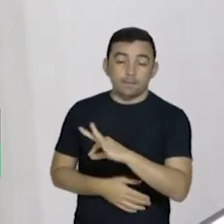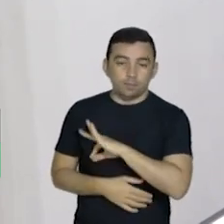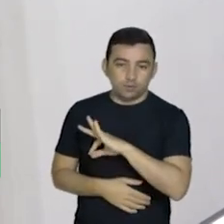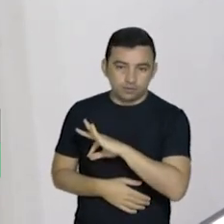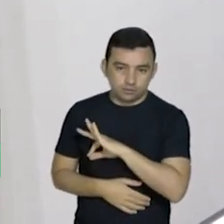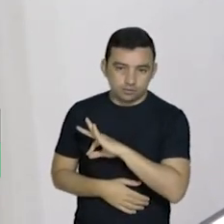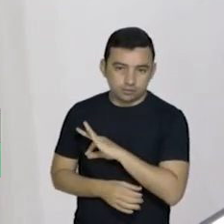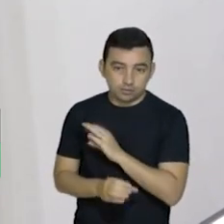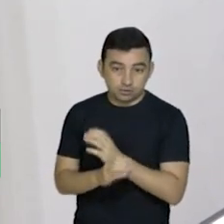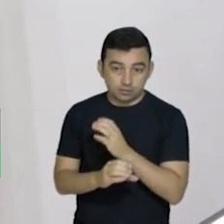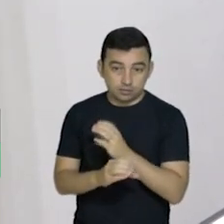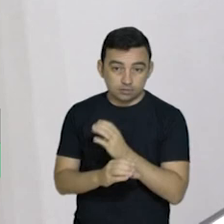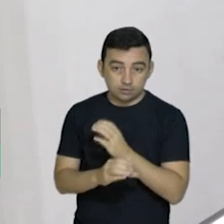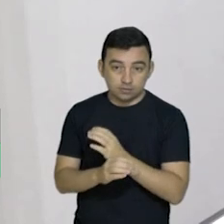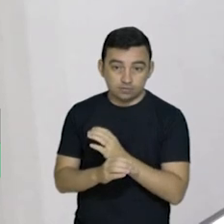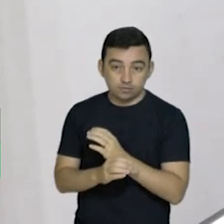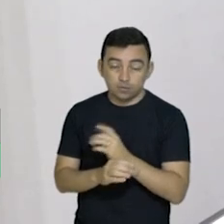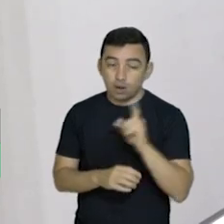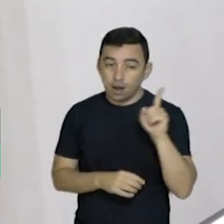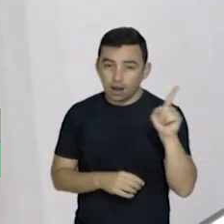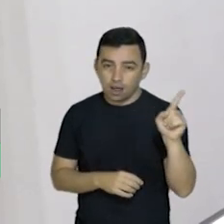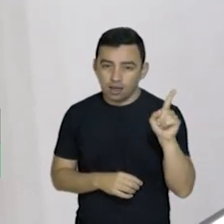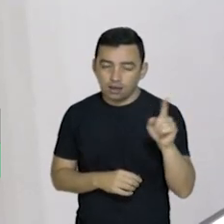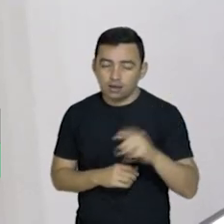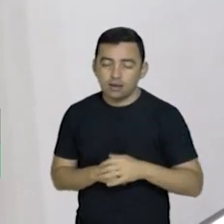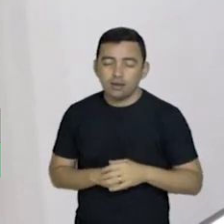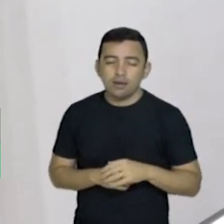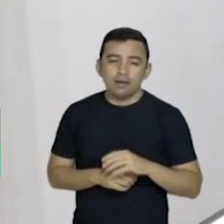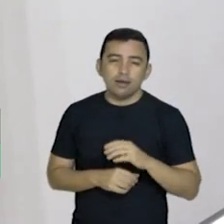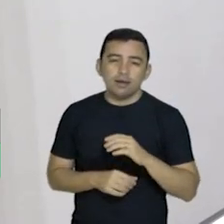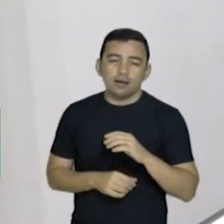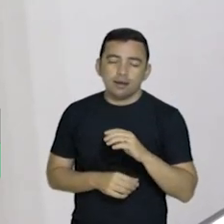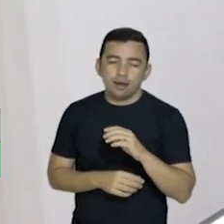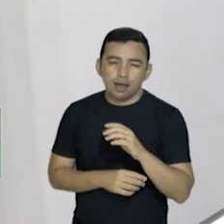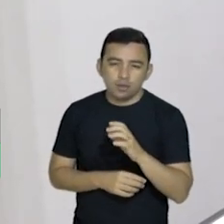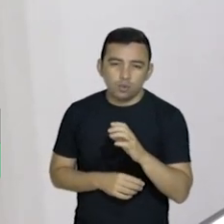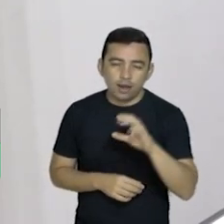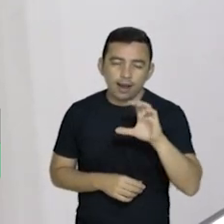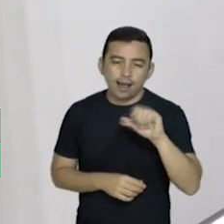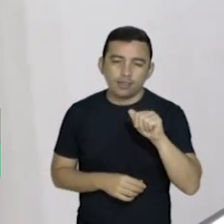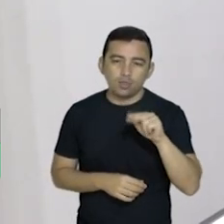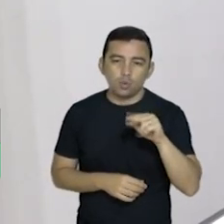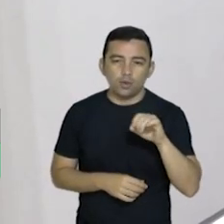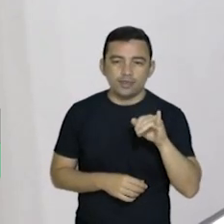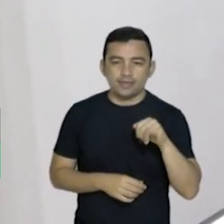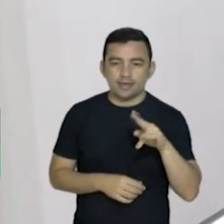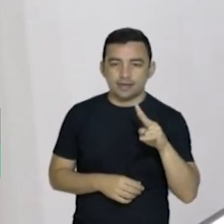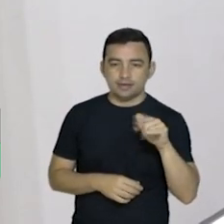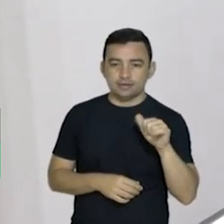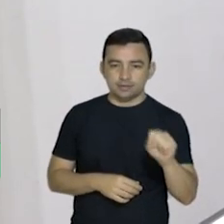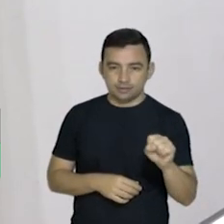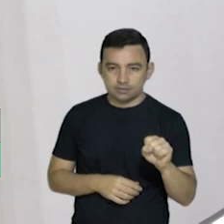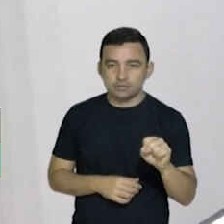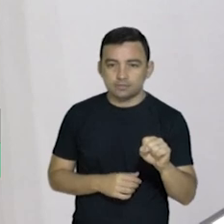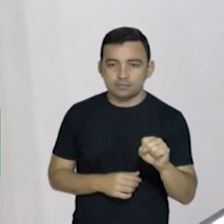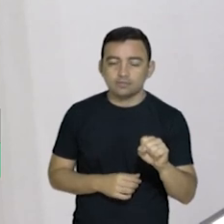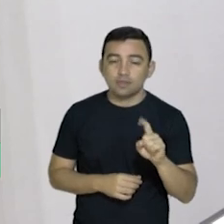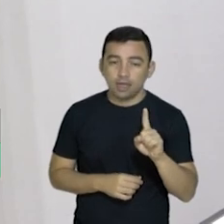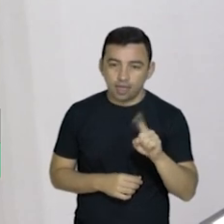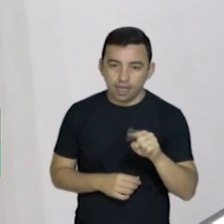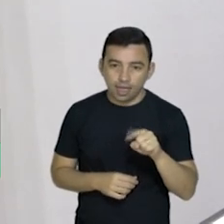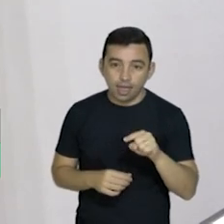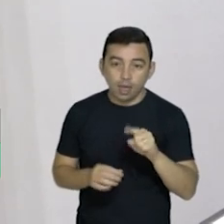Civil de Canoinhas pela dique de Canoinhas denominada a operação local